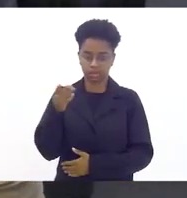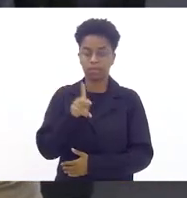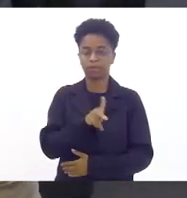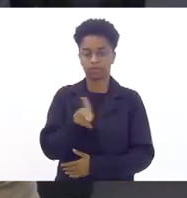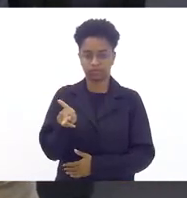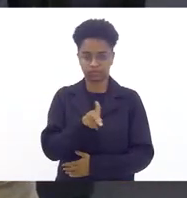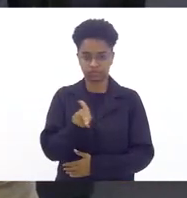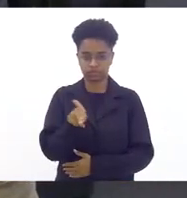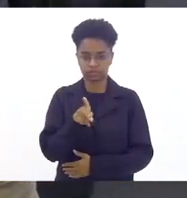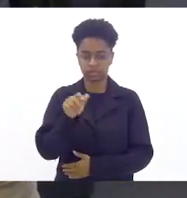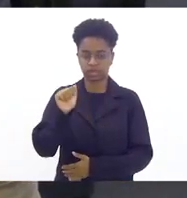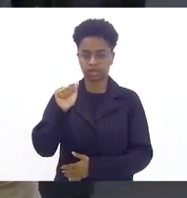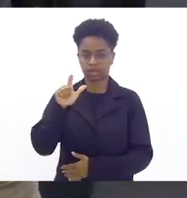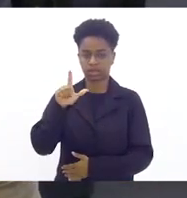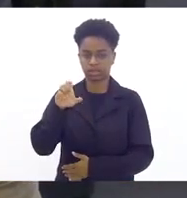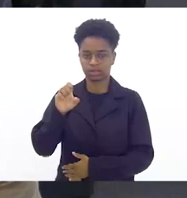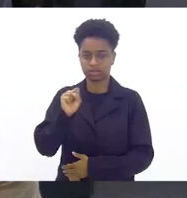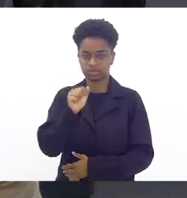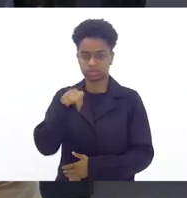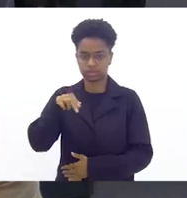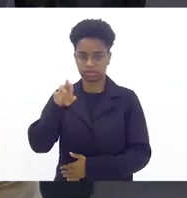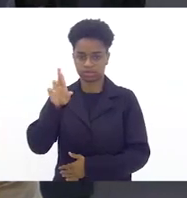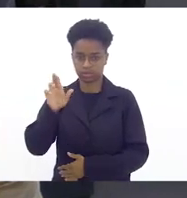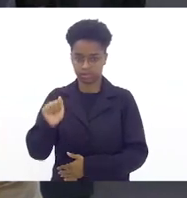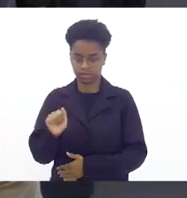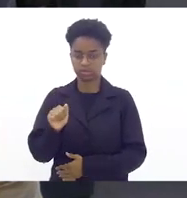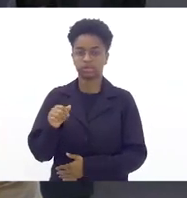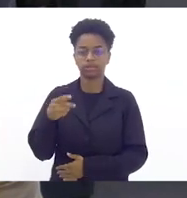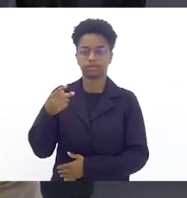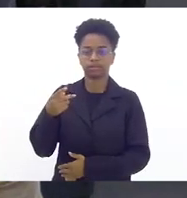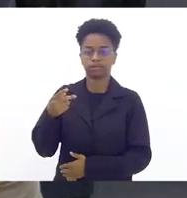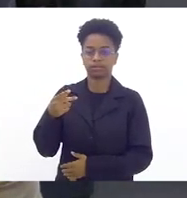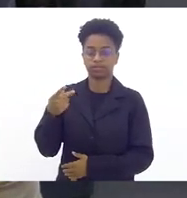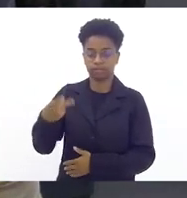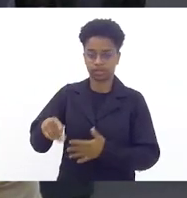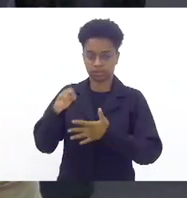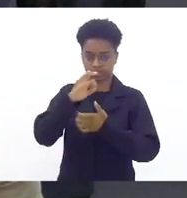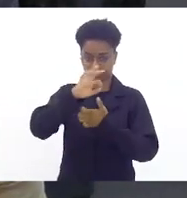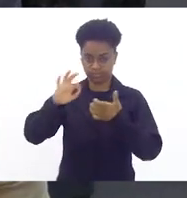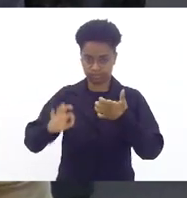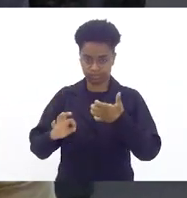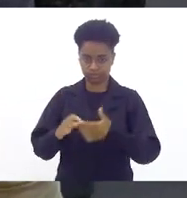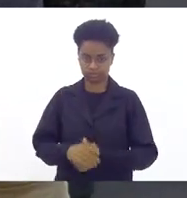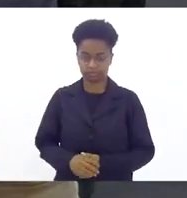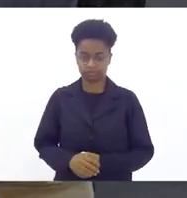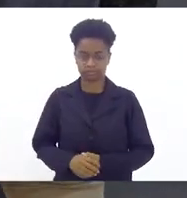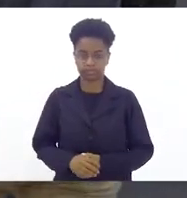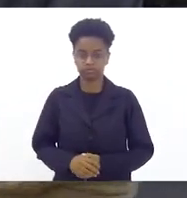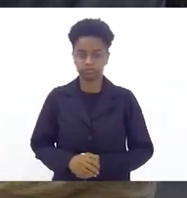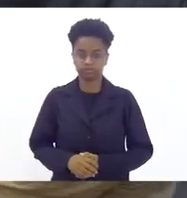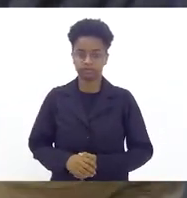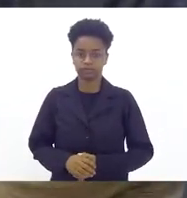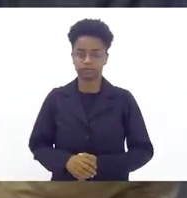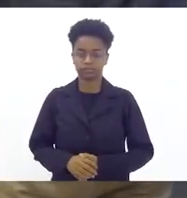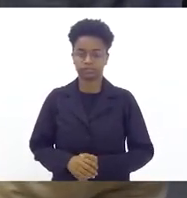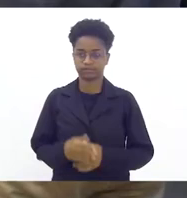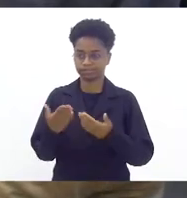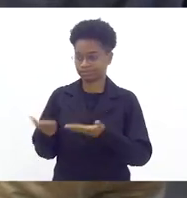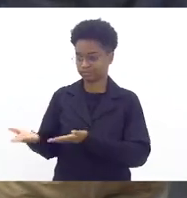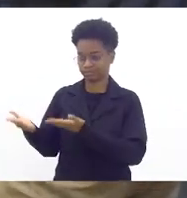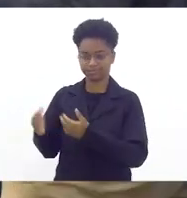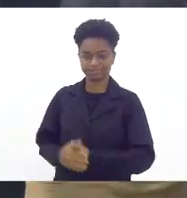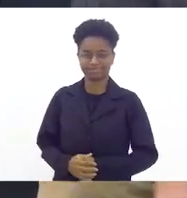professora... Alessandra. Alessandra Pio, da Universidade Federal Rural do Rio de Janeiro. Contigo, doutora Alessandra.